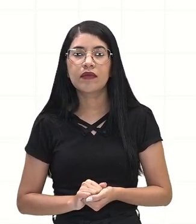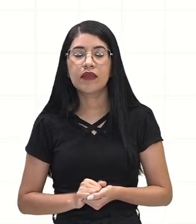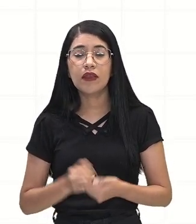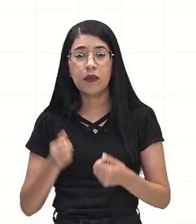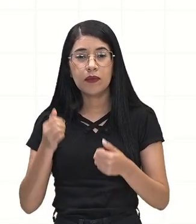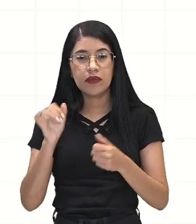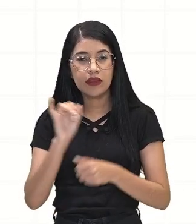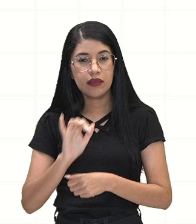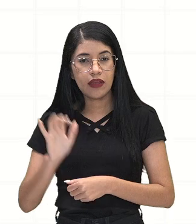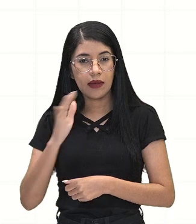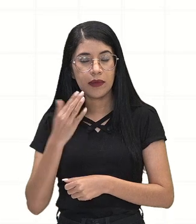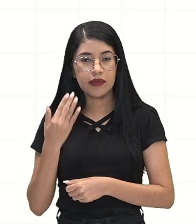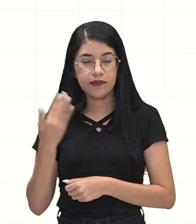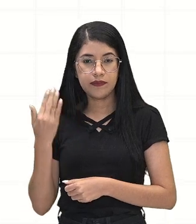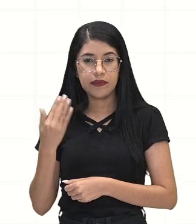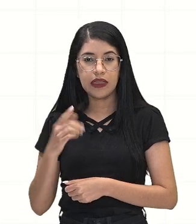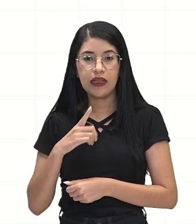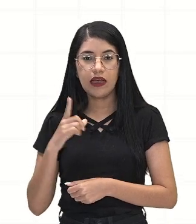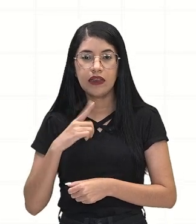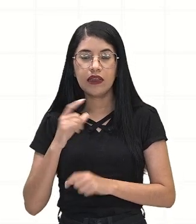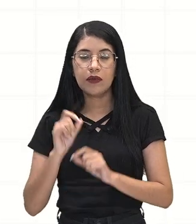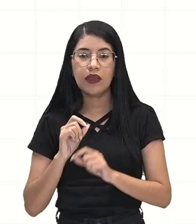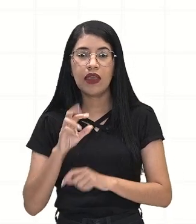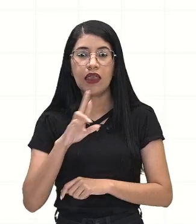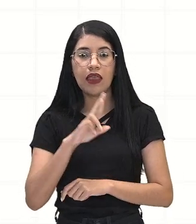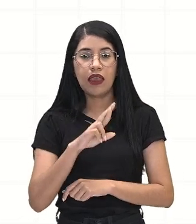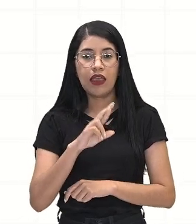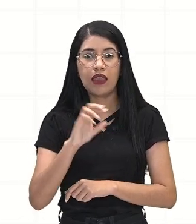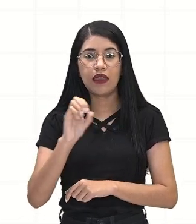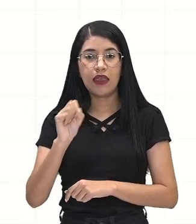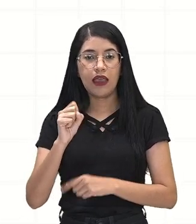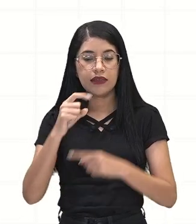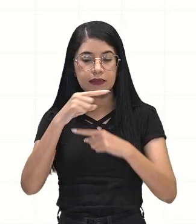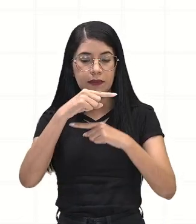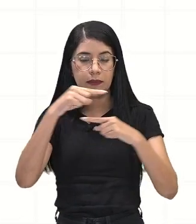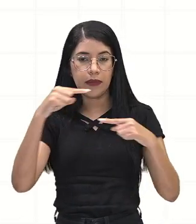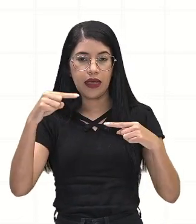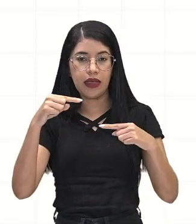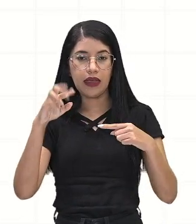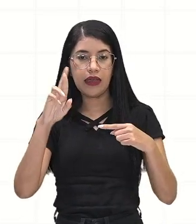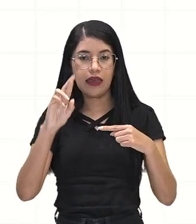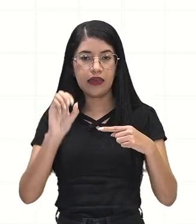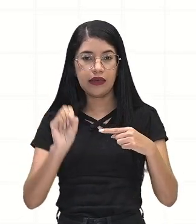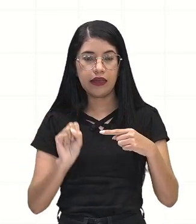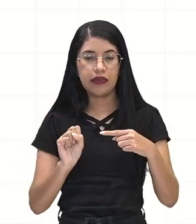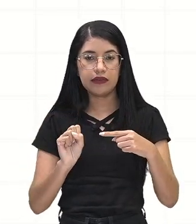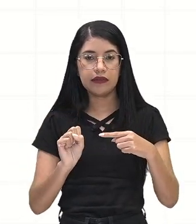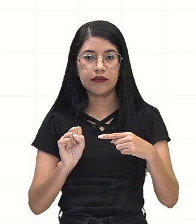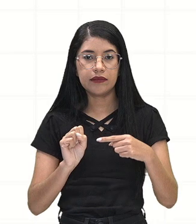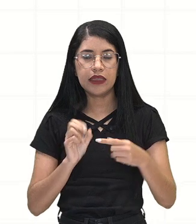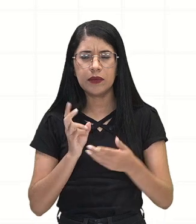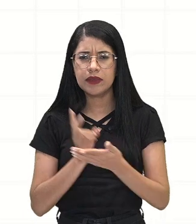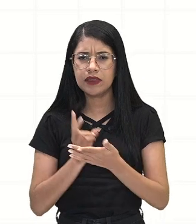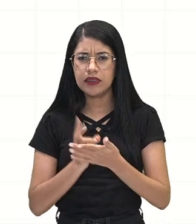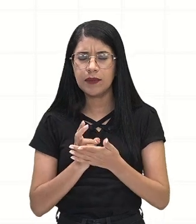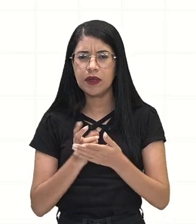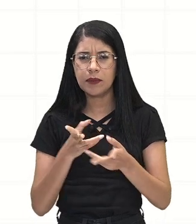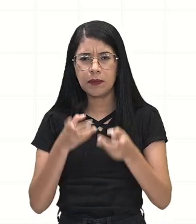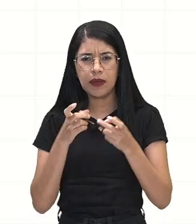figura abaixo, tem-se RS paralelo, ou seja, esse símbolo aqui, toda vez que